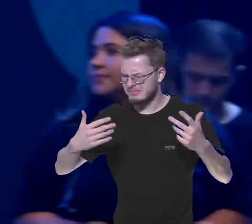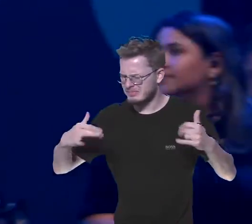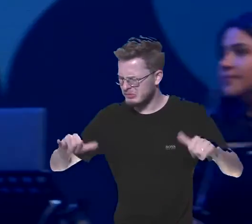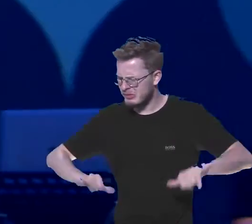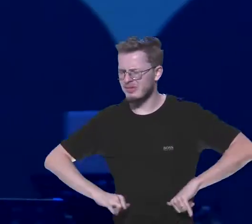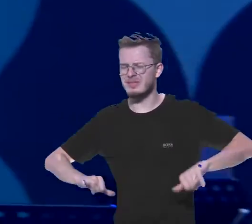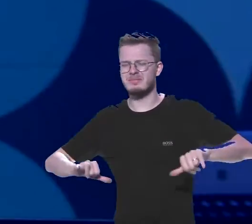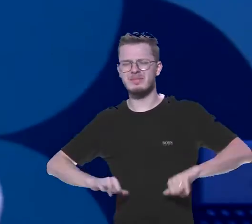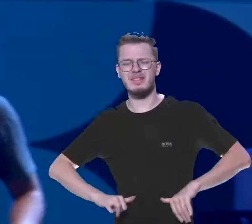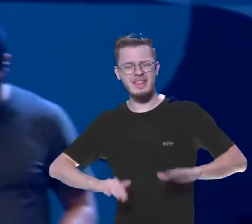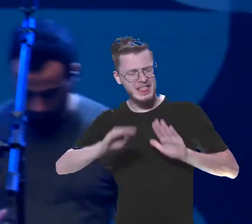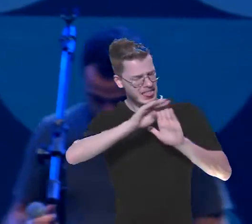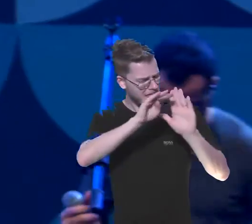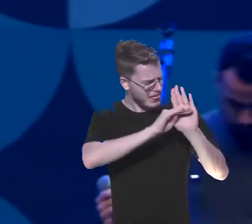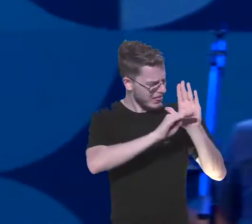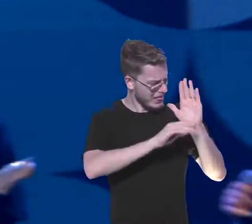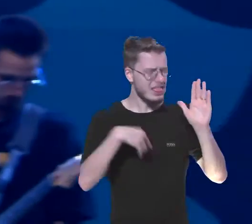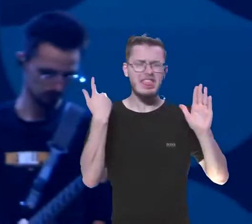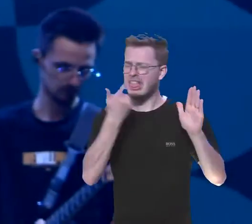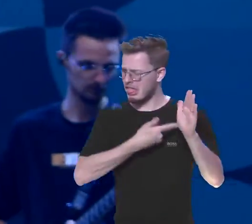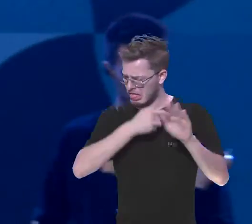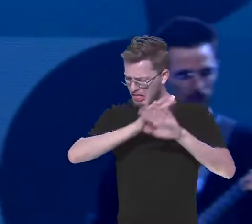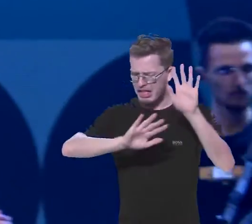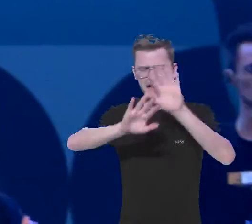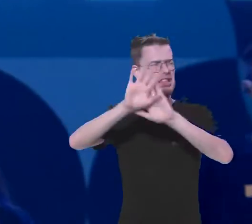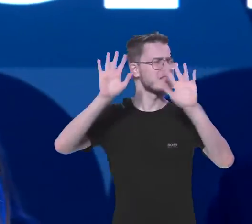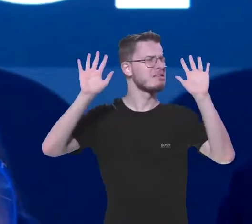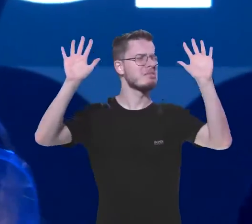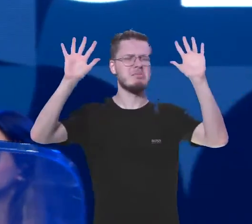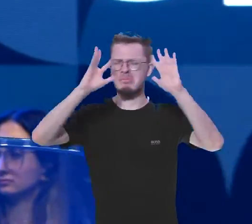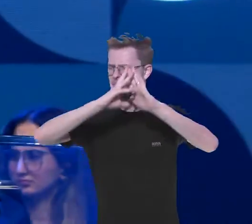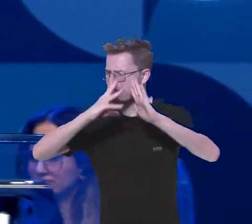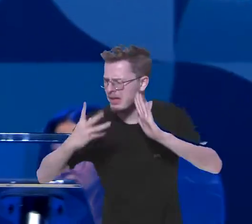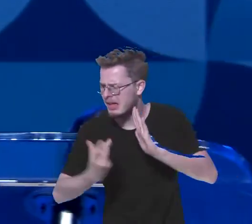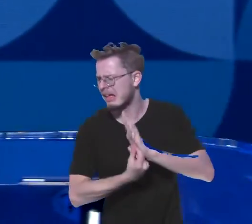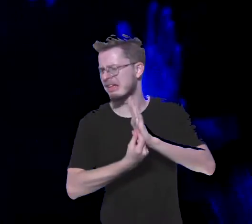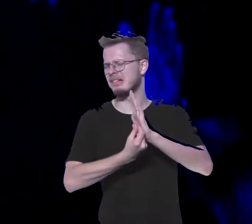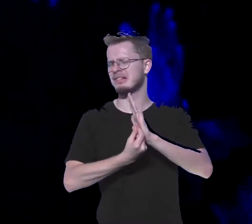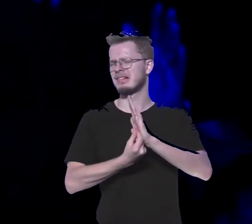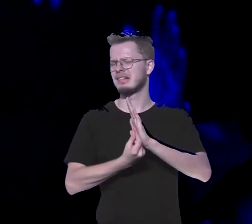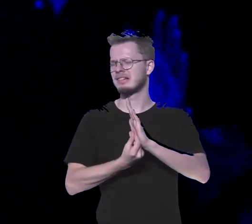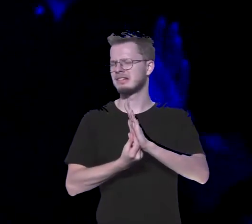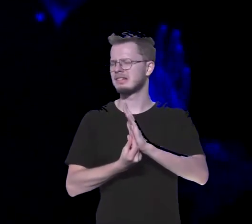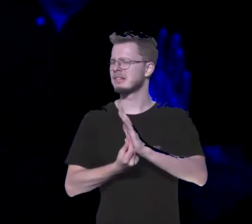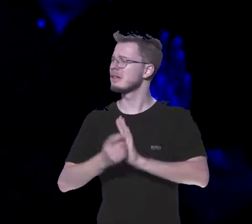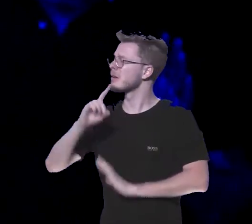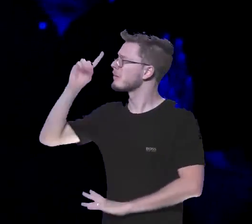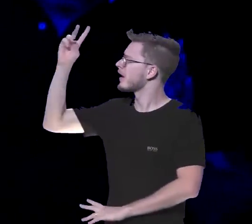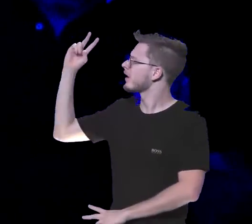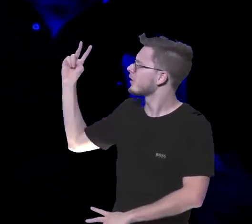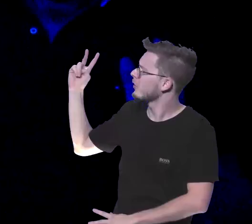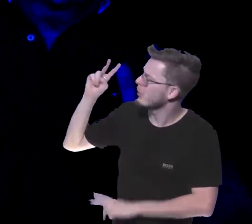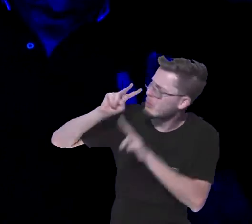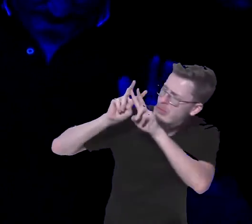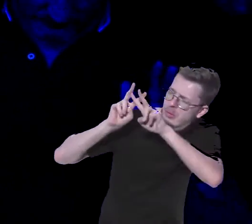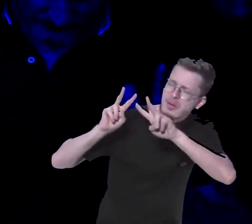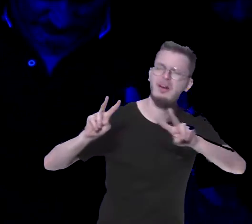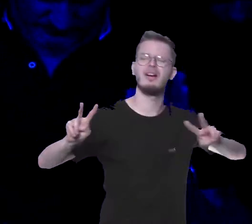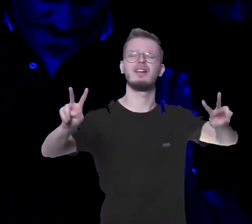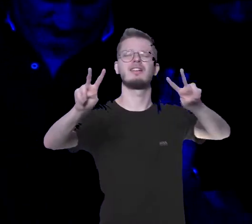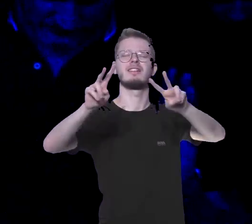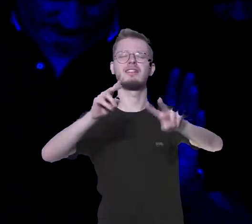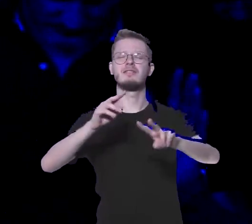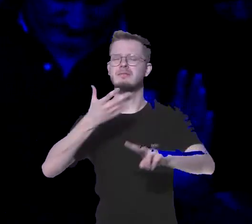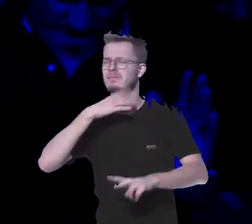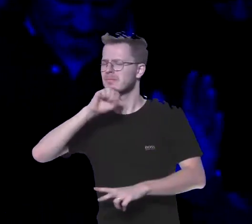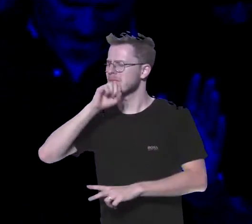lista, Senhor, está nas nossas mãos agora como igreja, Senhor. Oh meu Pai, e agora nós apresentamos